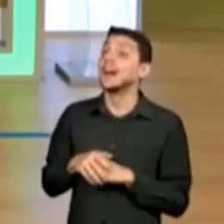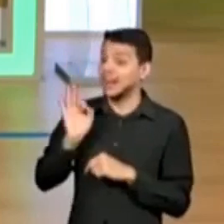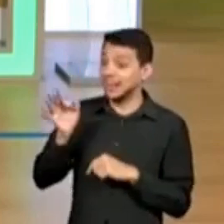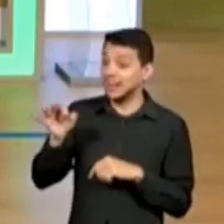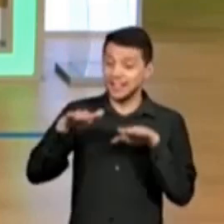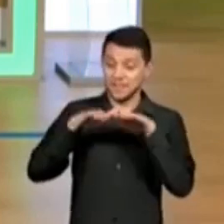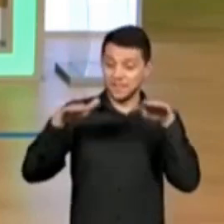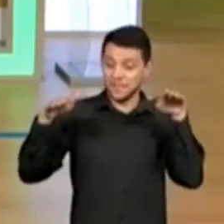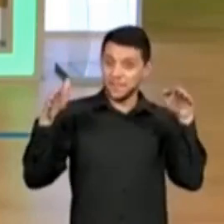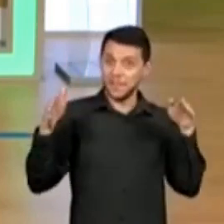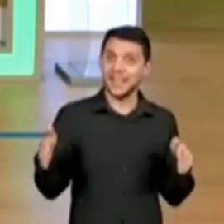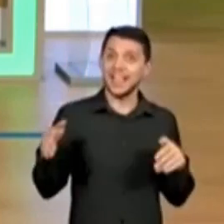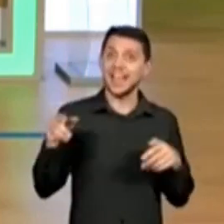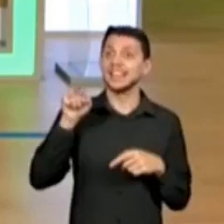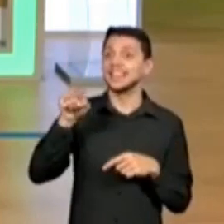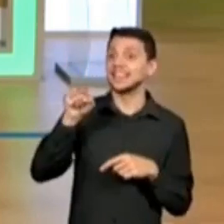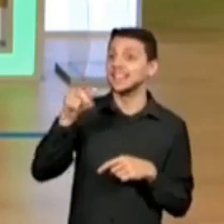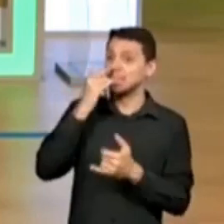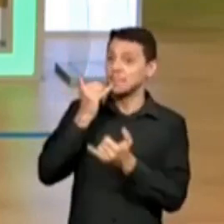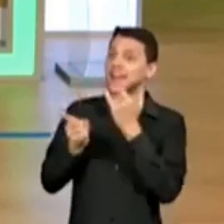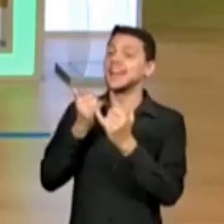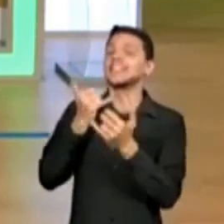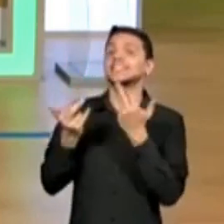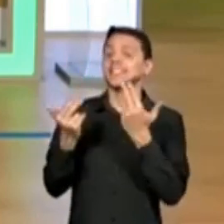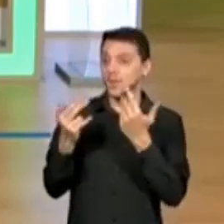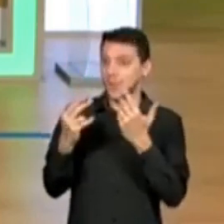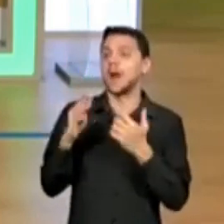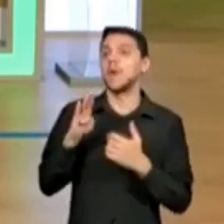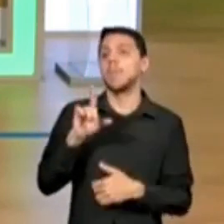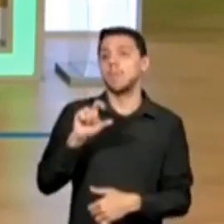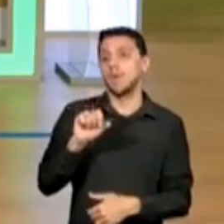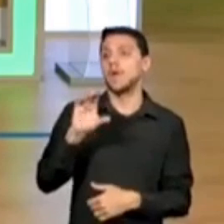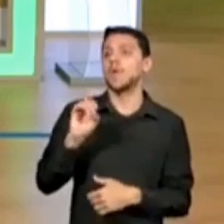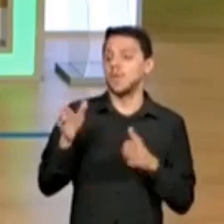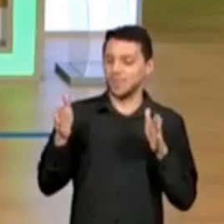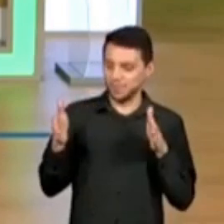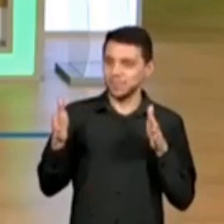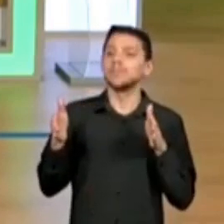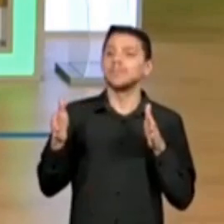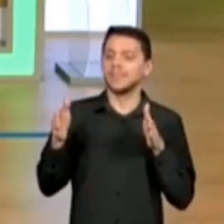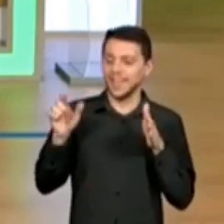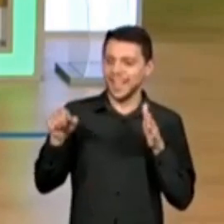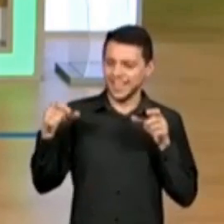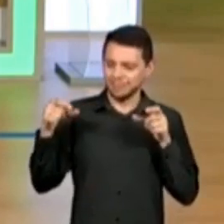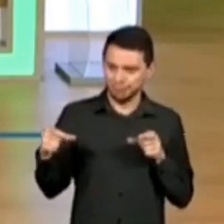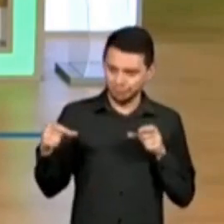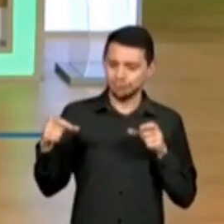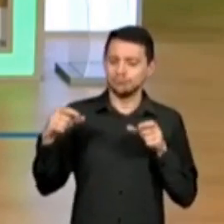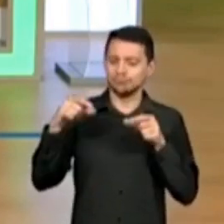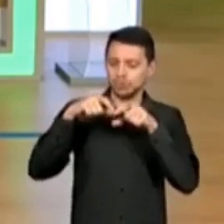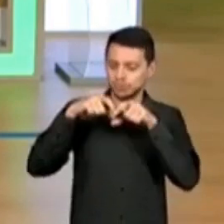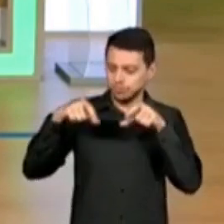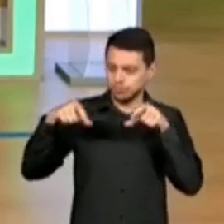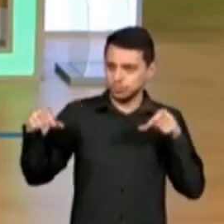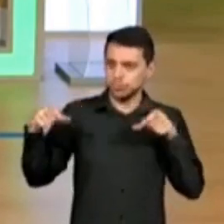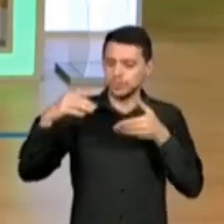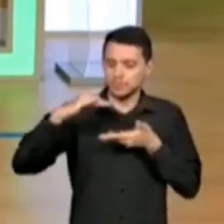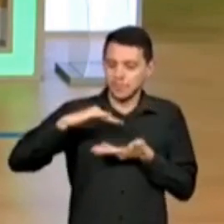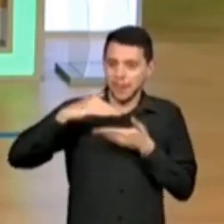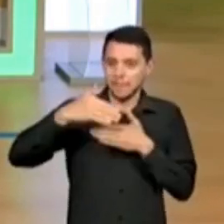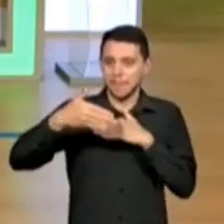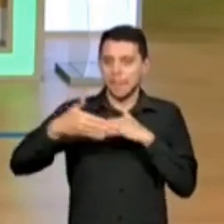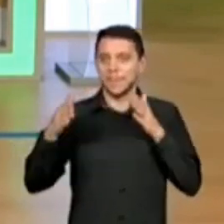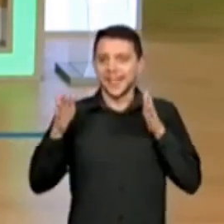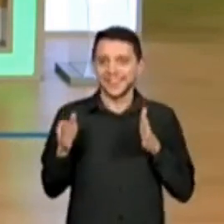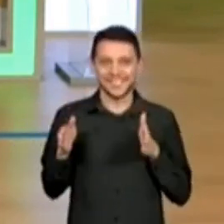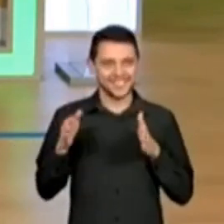nossa bancada parece um bloco retangular, muito bem. Então a ideia é o quê? Eles fazerem esse exercício também em casa, tá? Com os objetos aí do cotidiano bem legal deles,